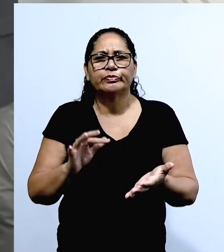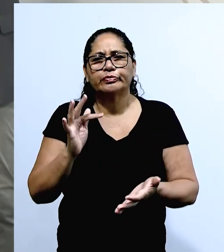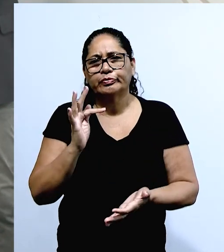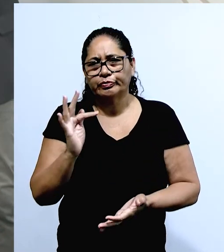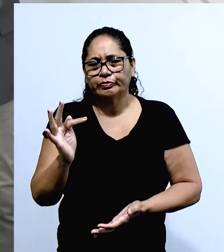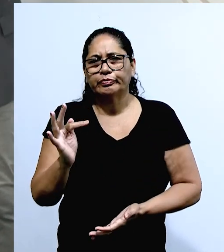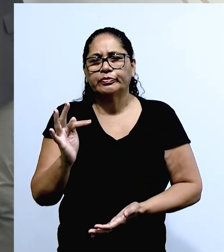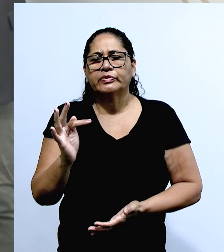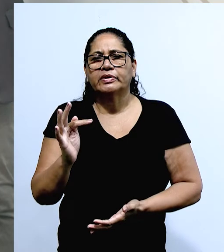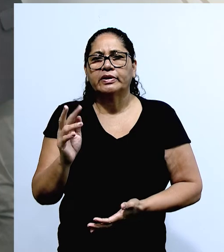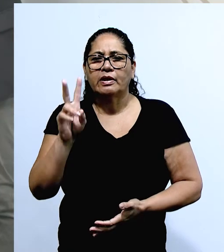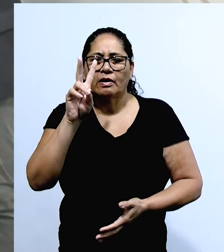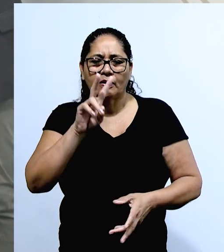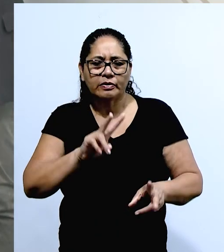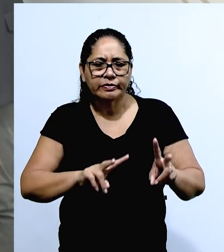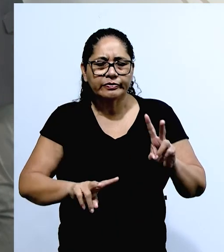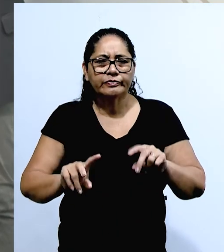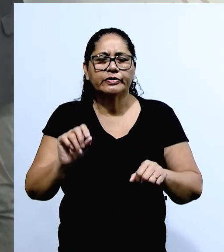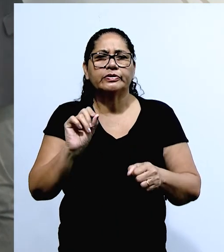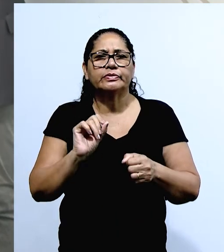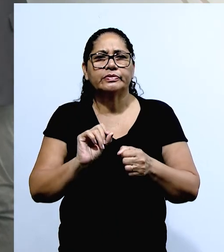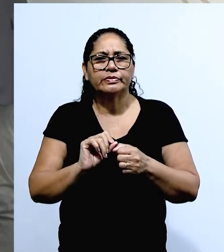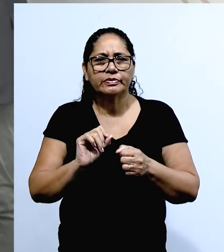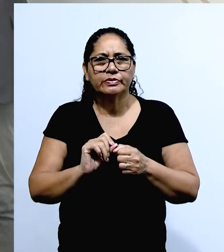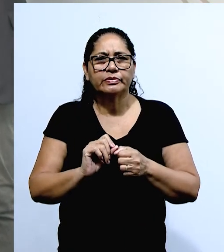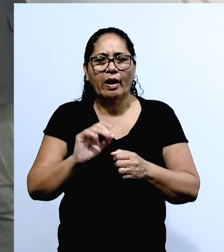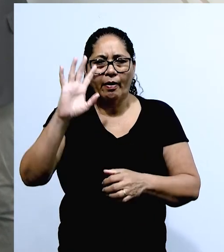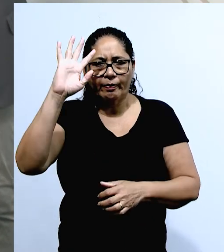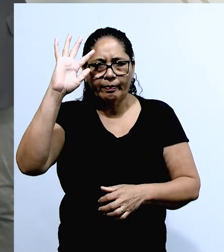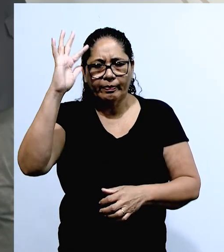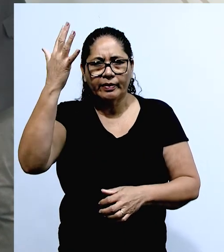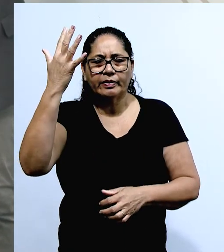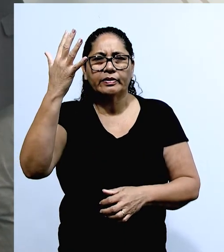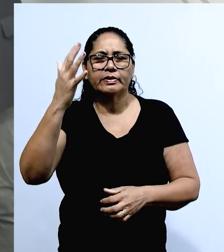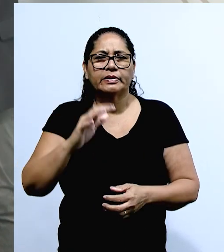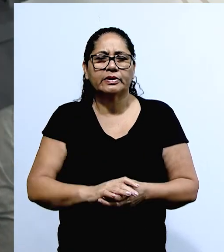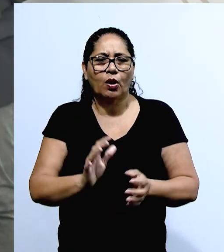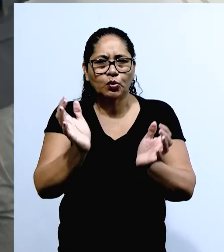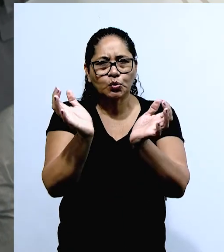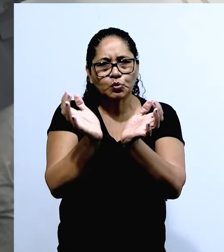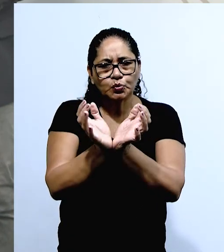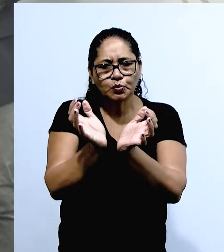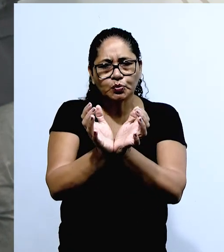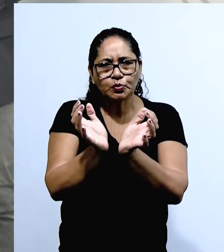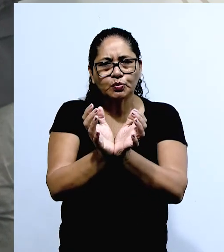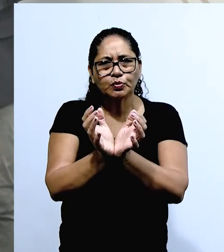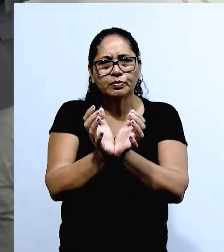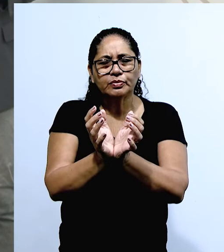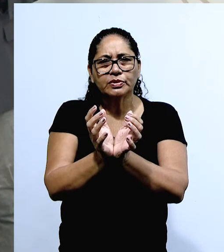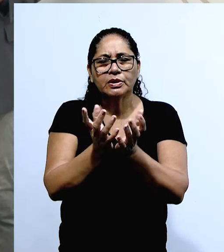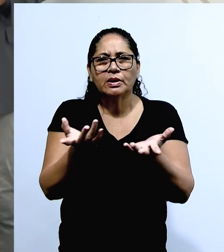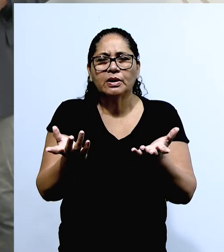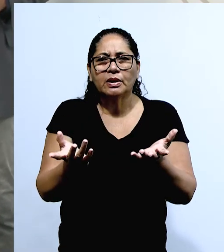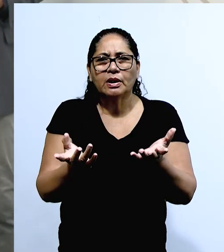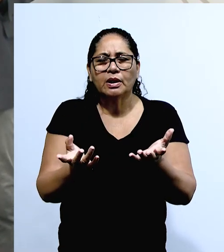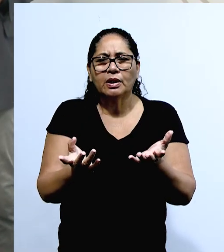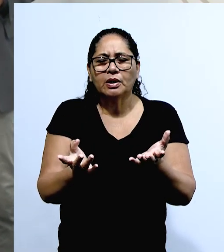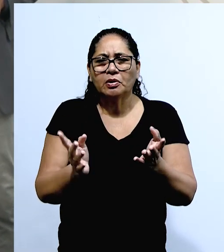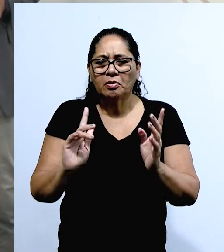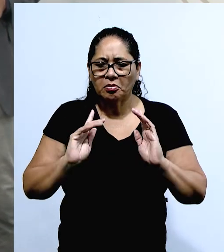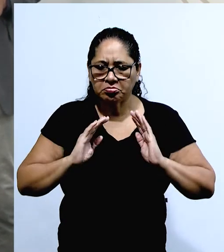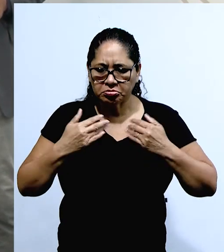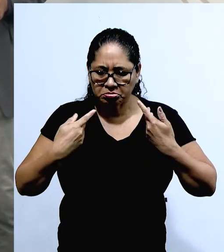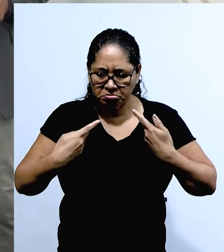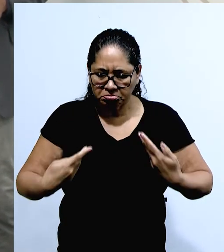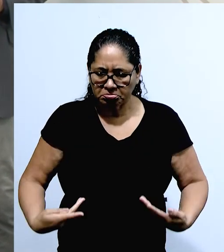isso seja visto nas ações, nas decisões da alta cúpula, né, no comportamento, na própria